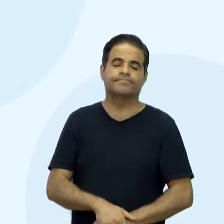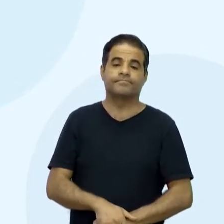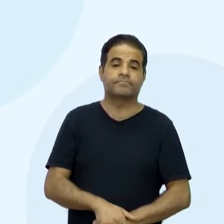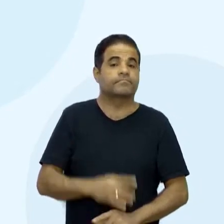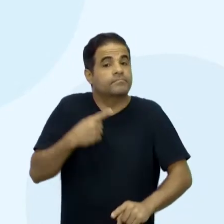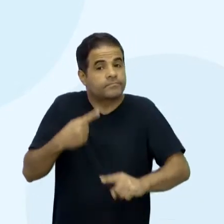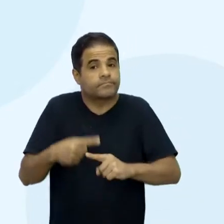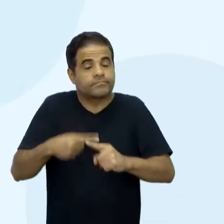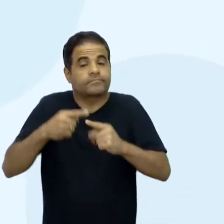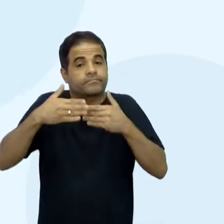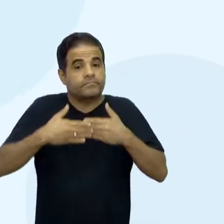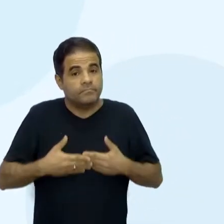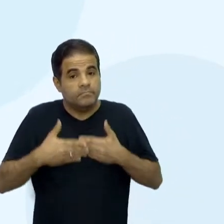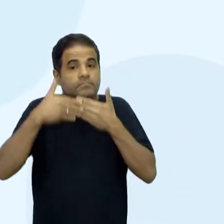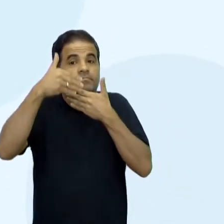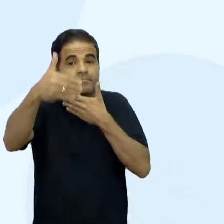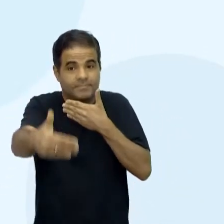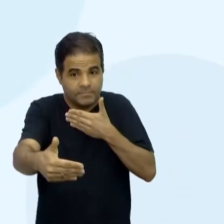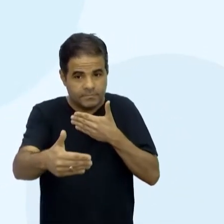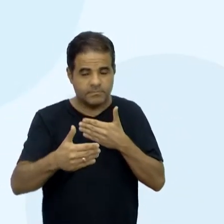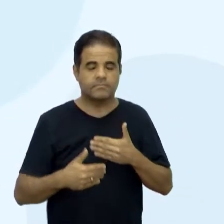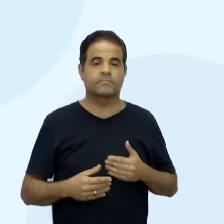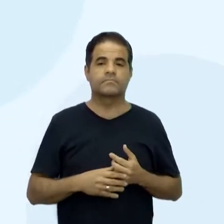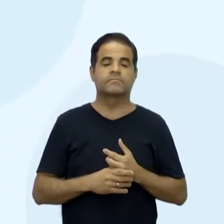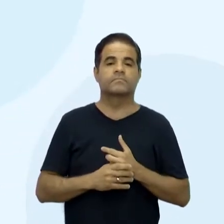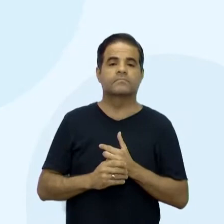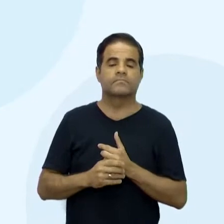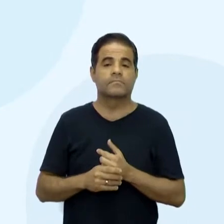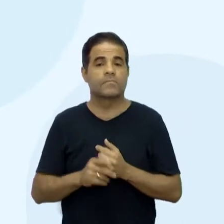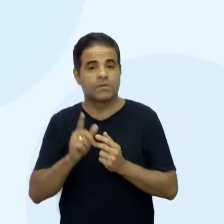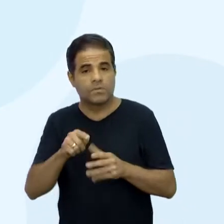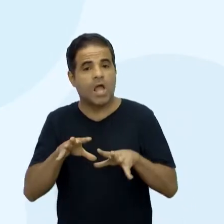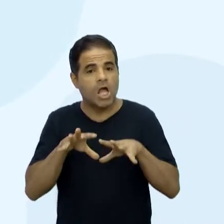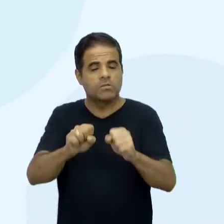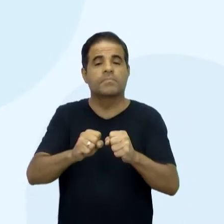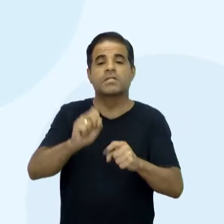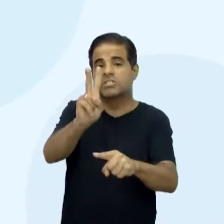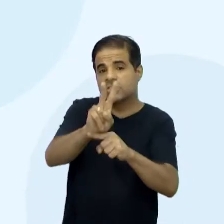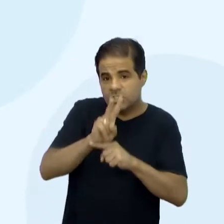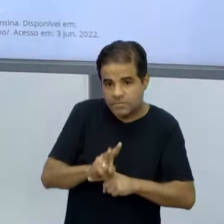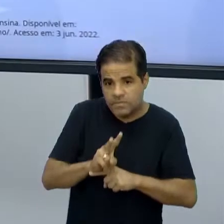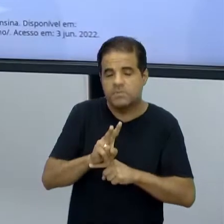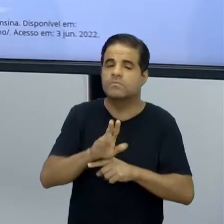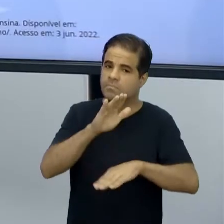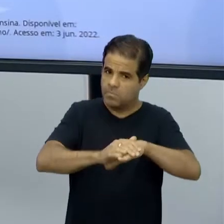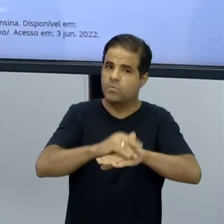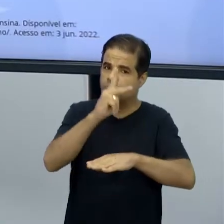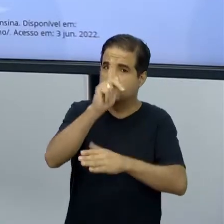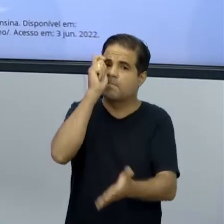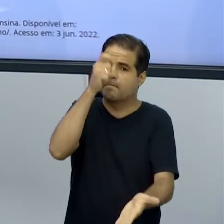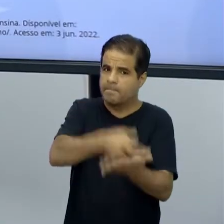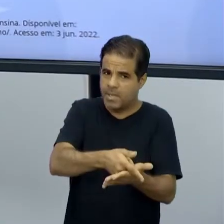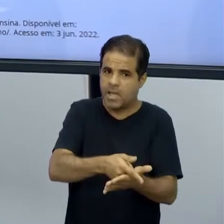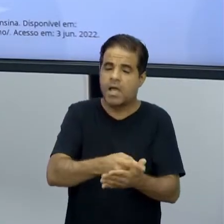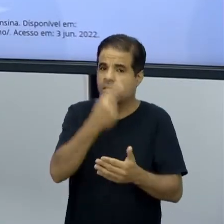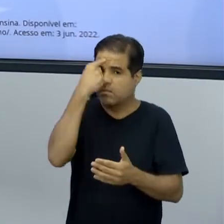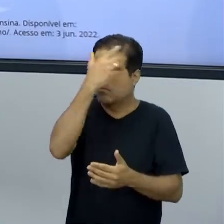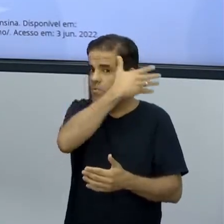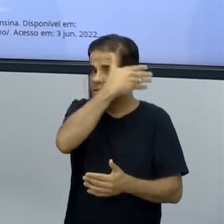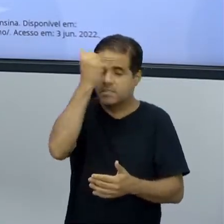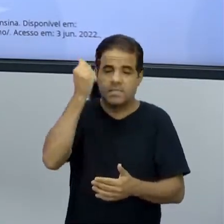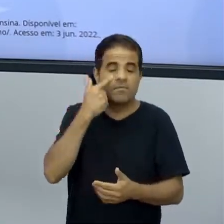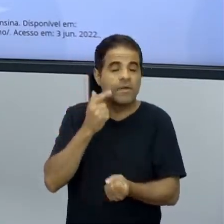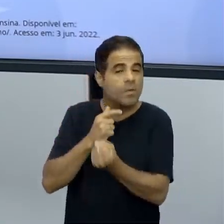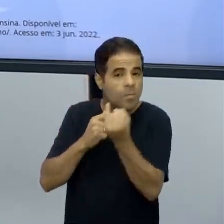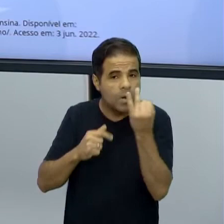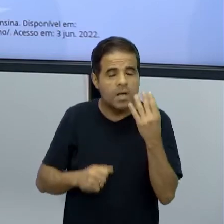porque a partir do momento que você assumir essa dívida, você vai ter que pagar ela. Então, não esqueça da quantidade